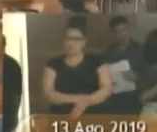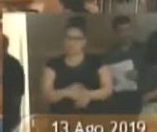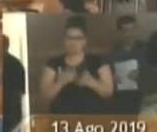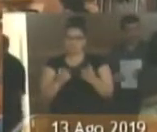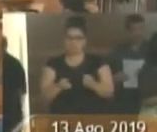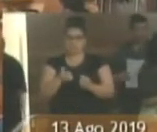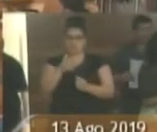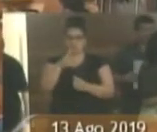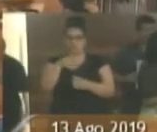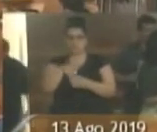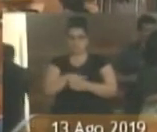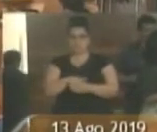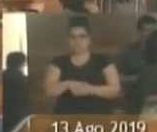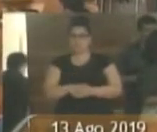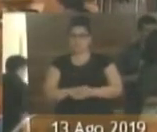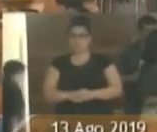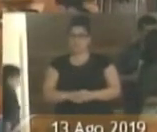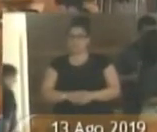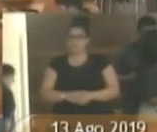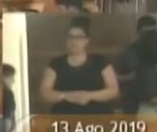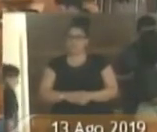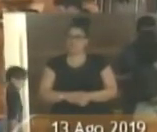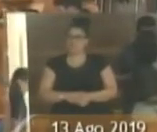Aprovado por 6 votos.